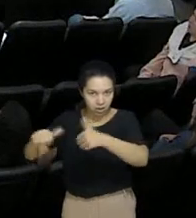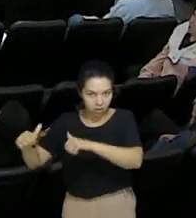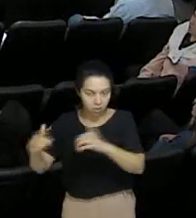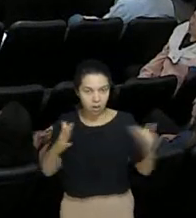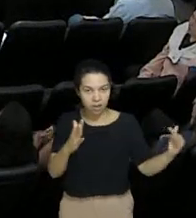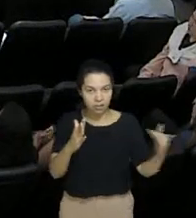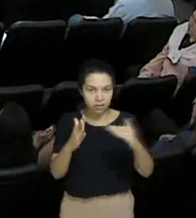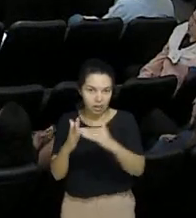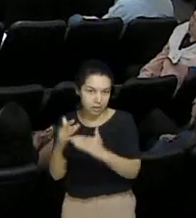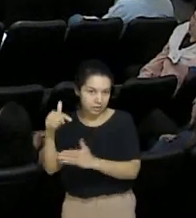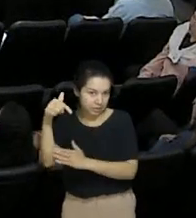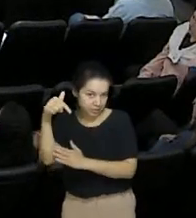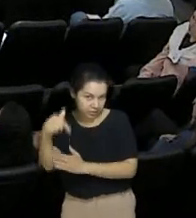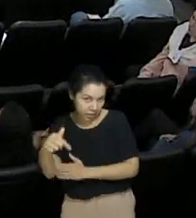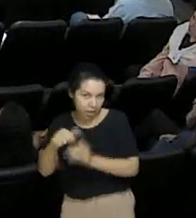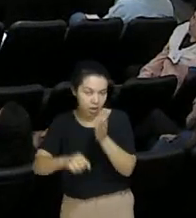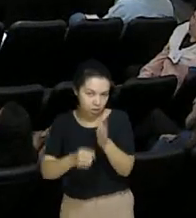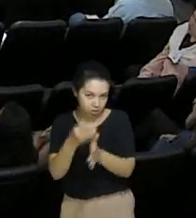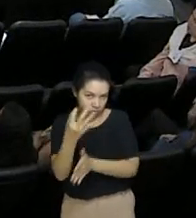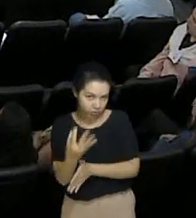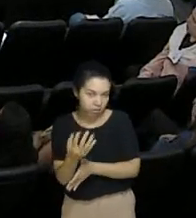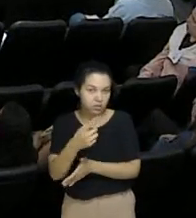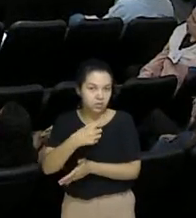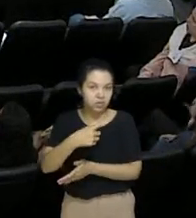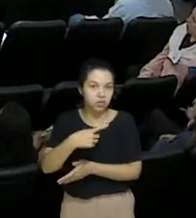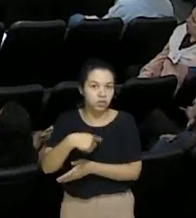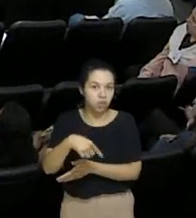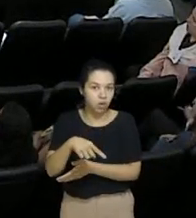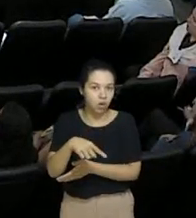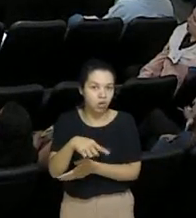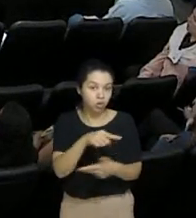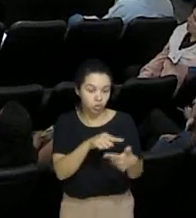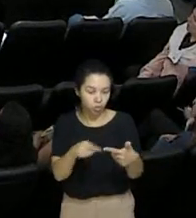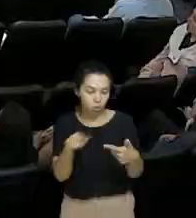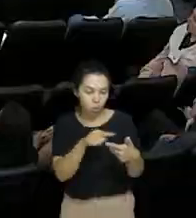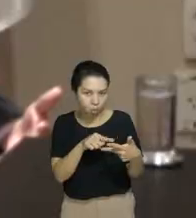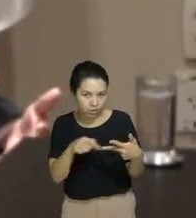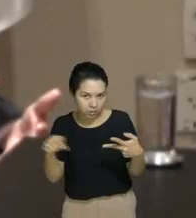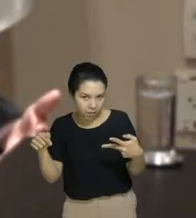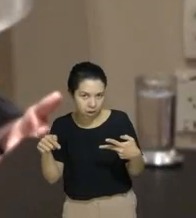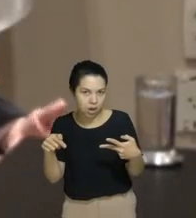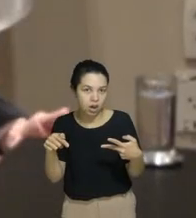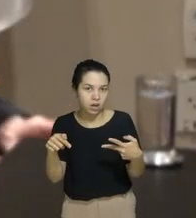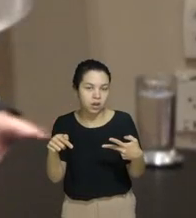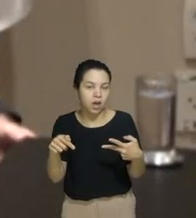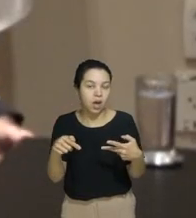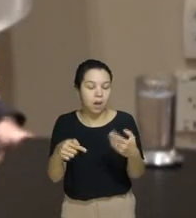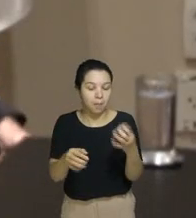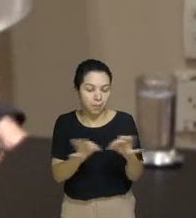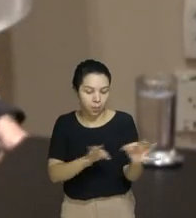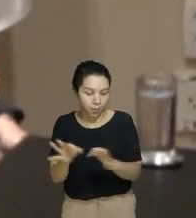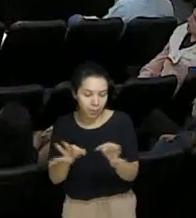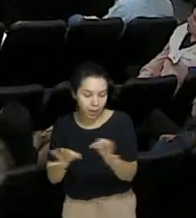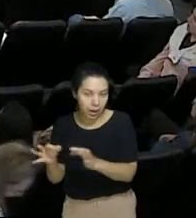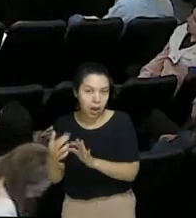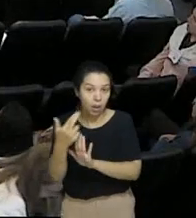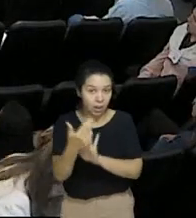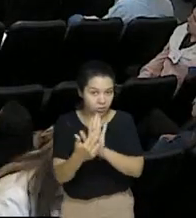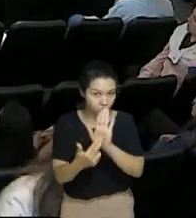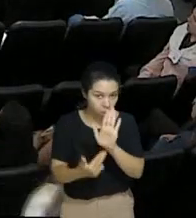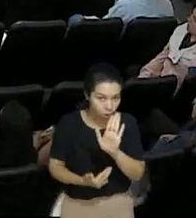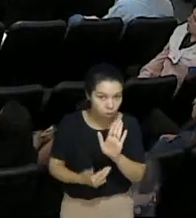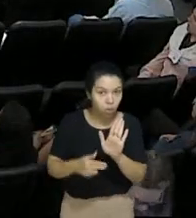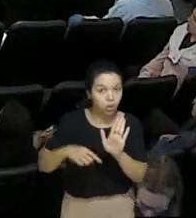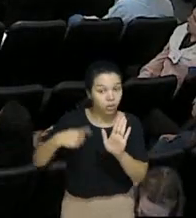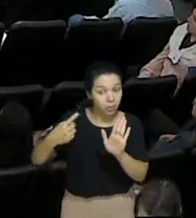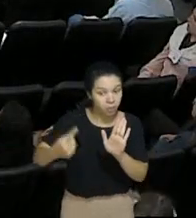até sete sessões e dá 2 semanas para a produção do relatório, faz o encaminhamento para a escola, com os pais, com a